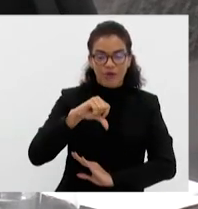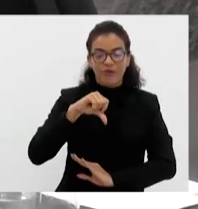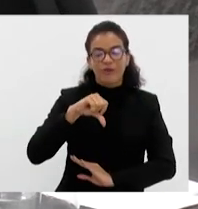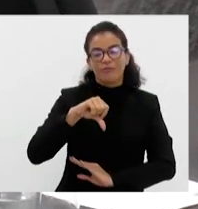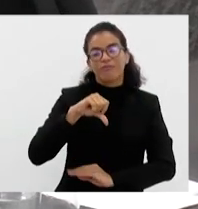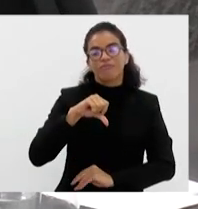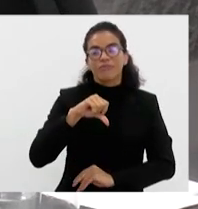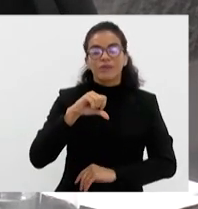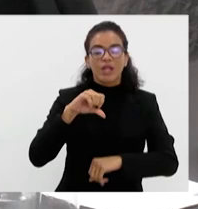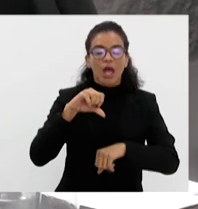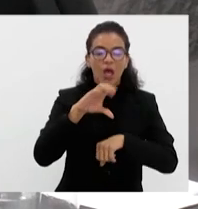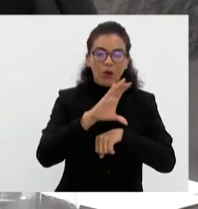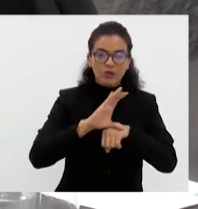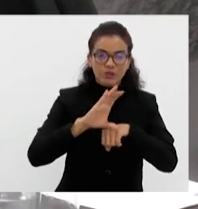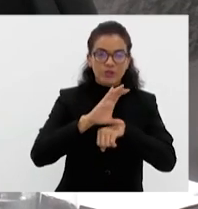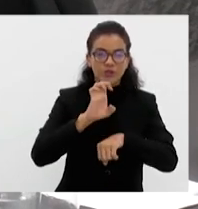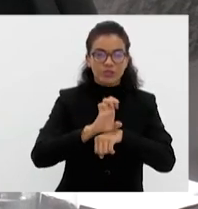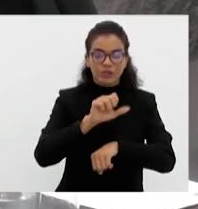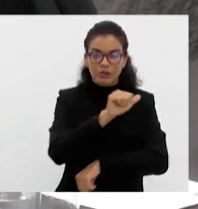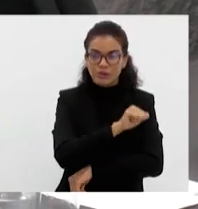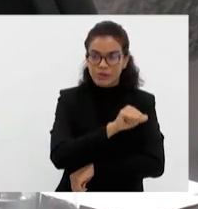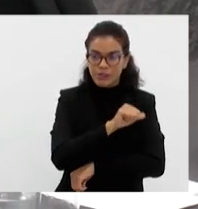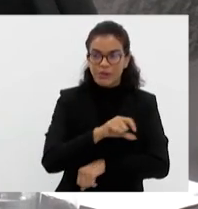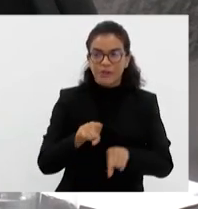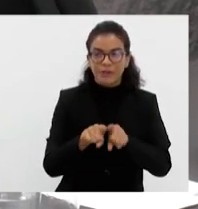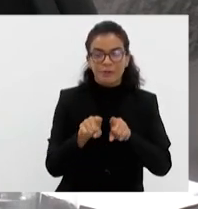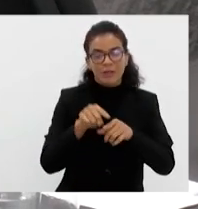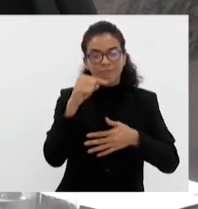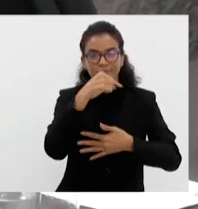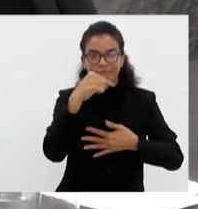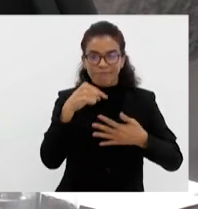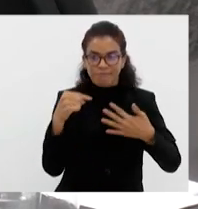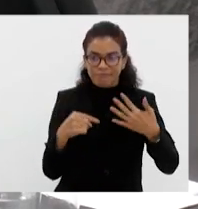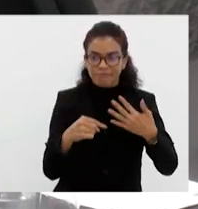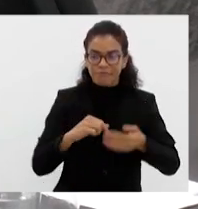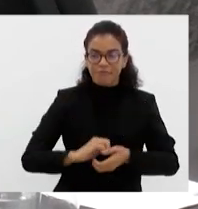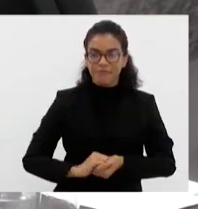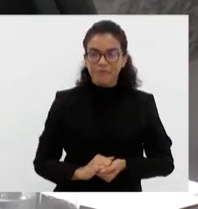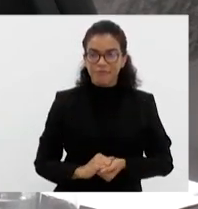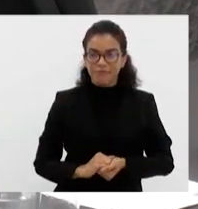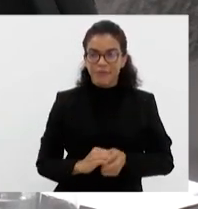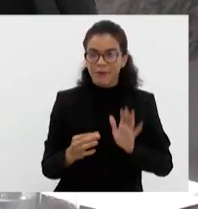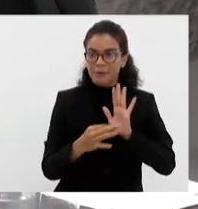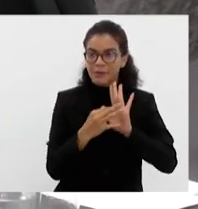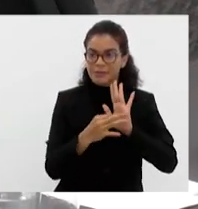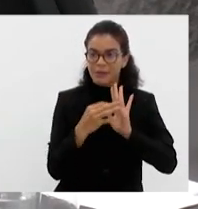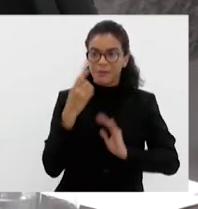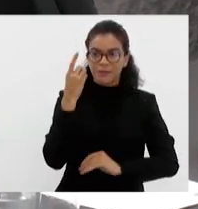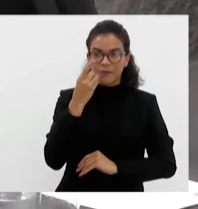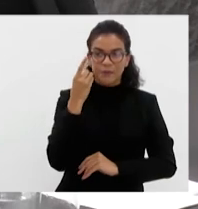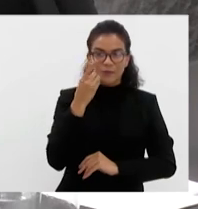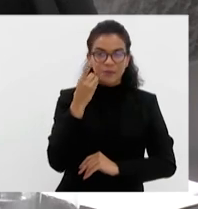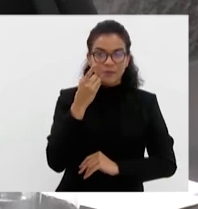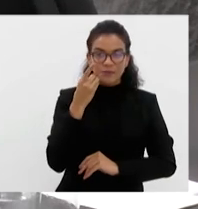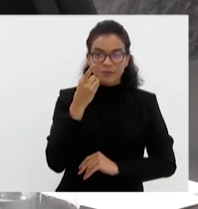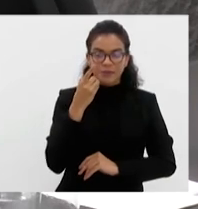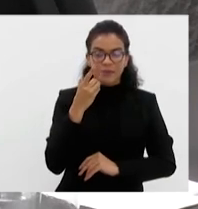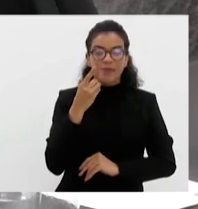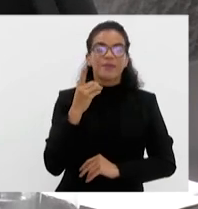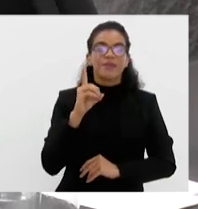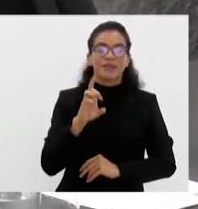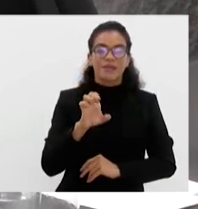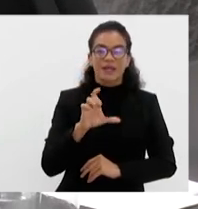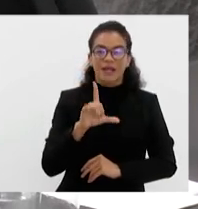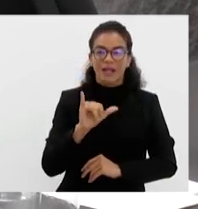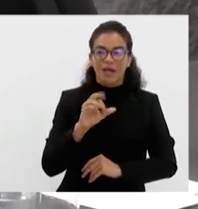92 da Constituição do Estado do Rio de Janeiro e dá outras providências. Parecer do deputado Guilherme Delaroli foi